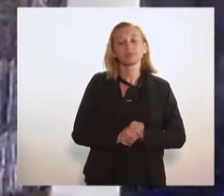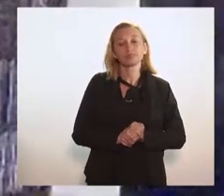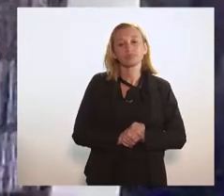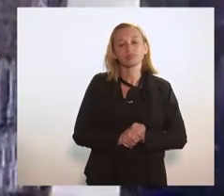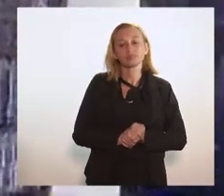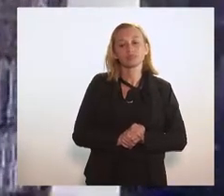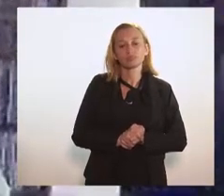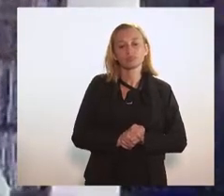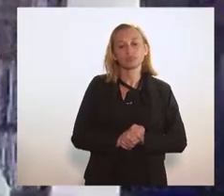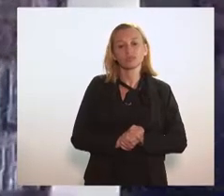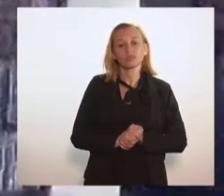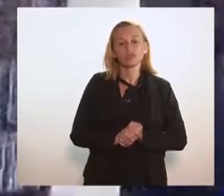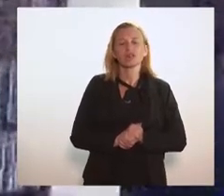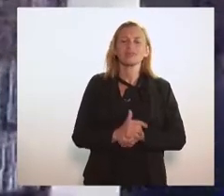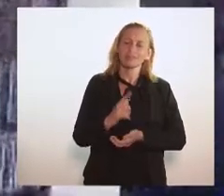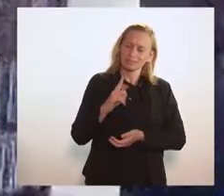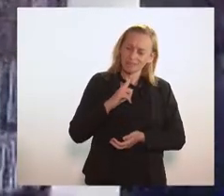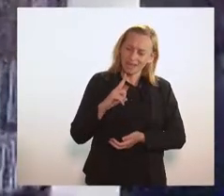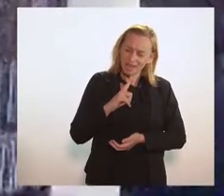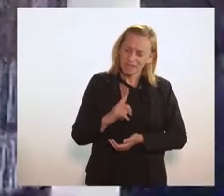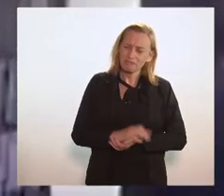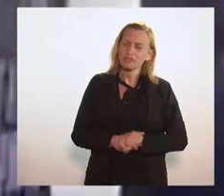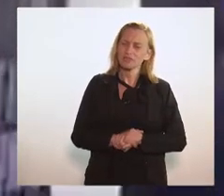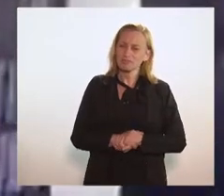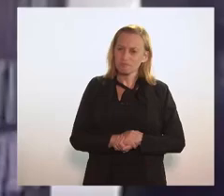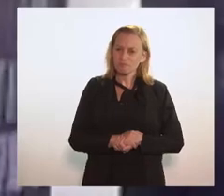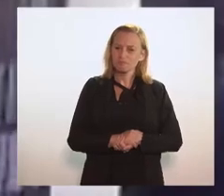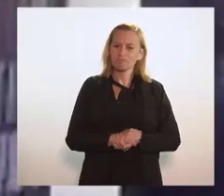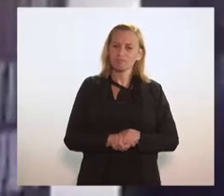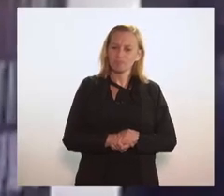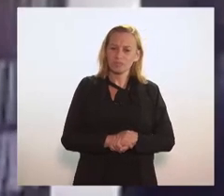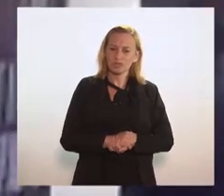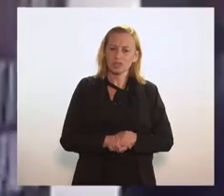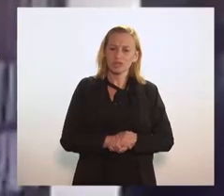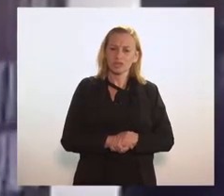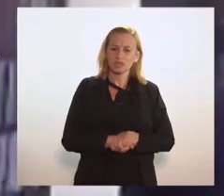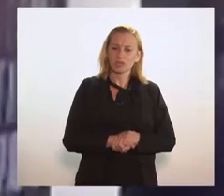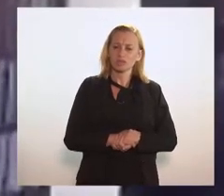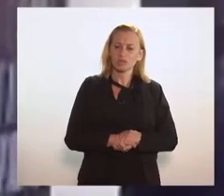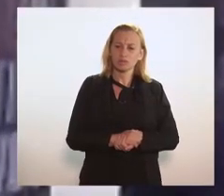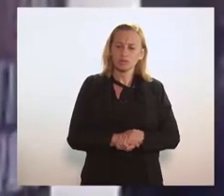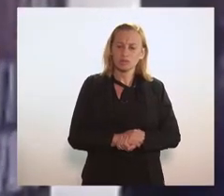que houve aí uma certa ressonância,